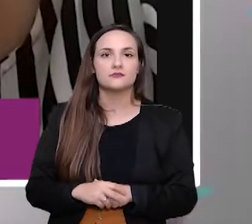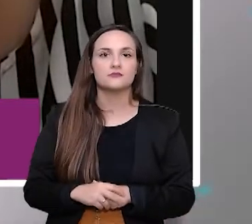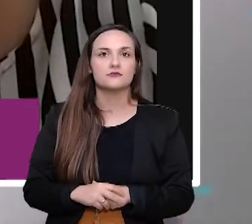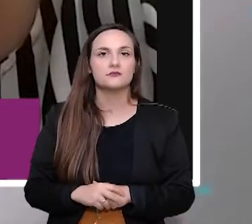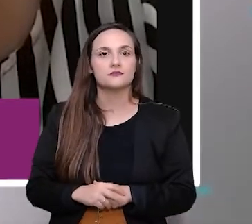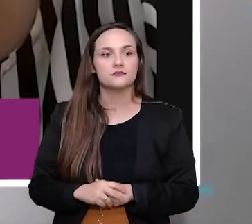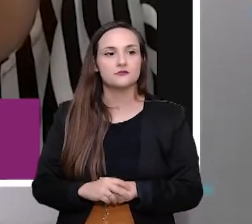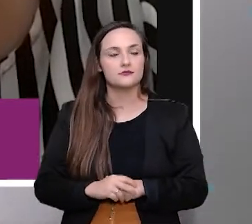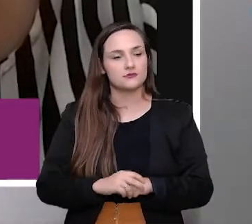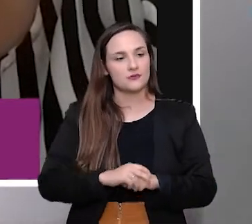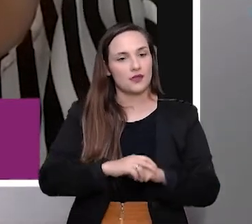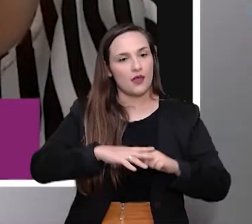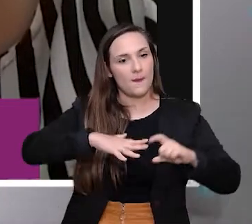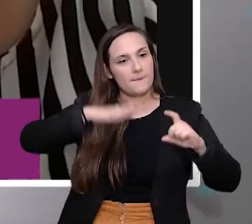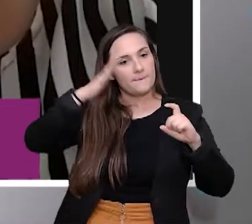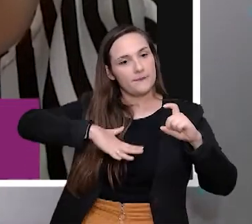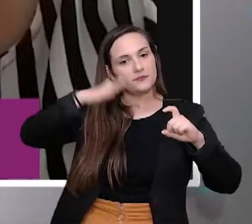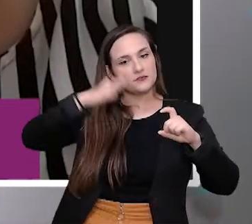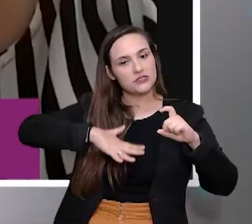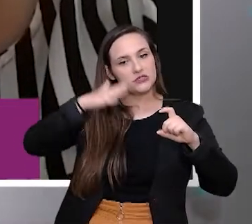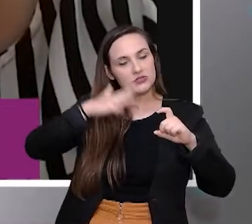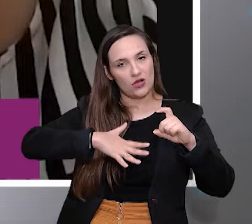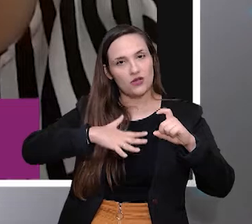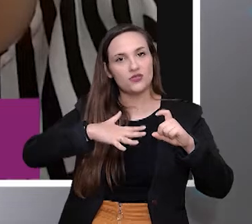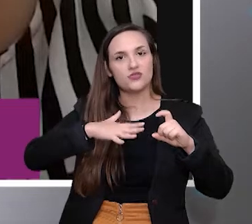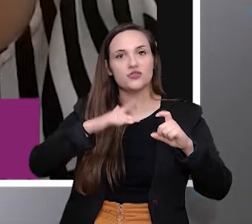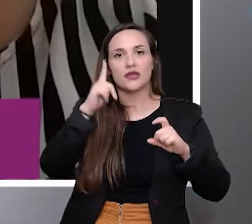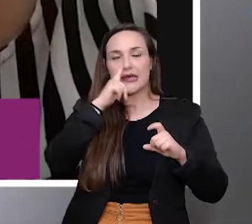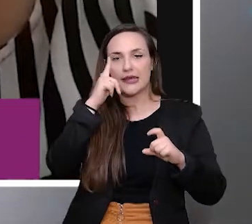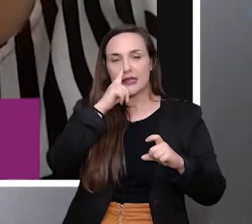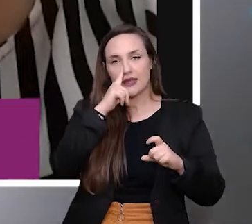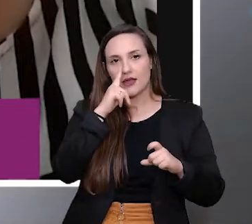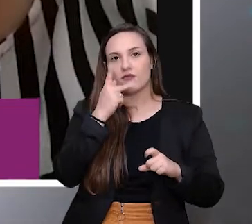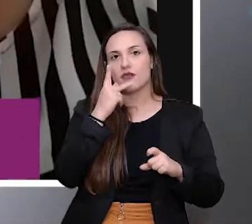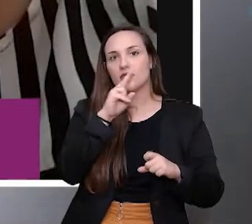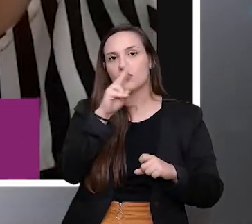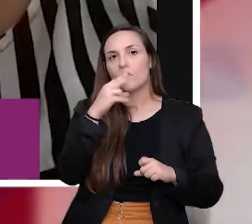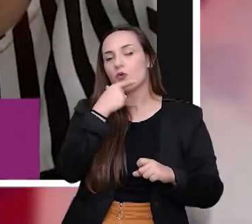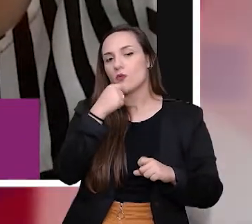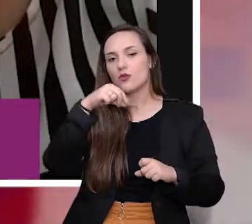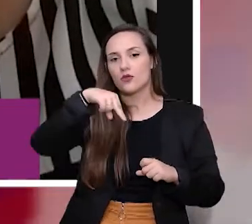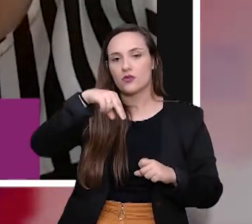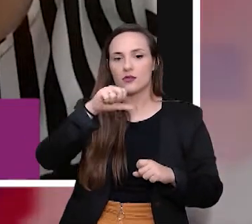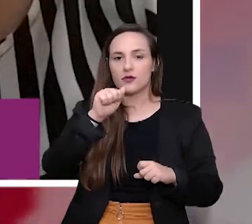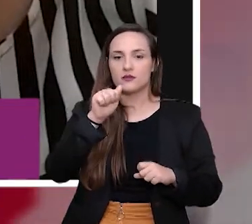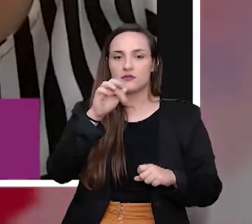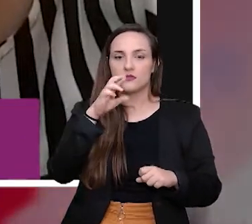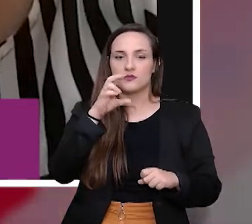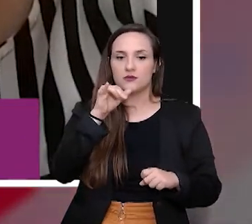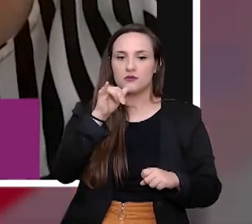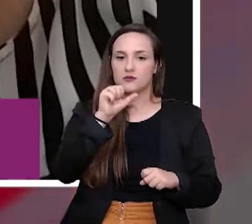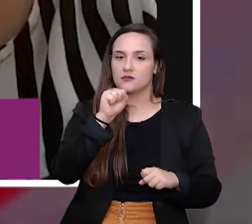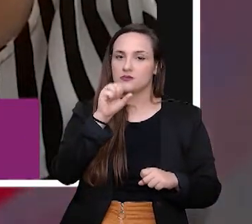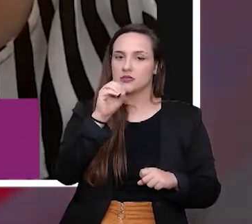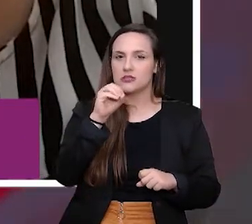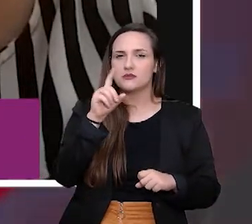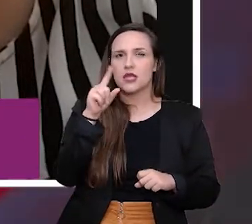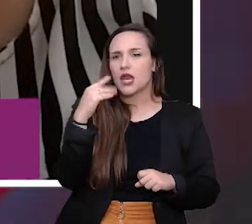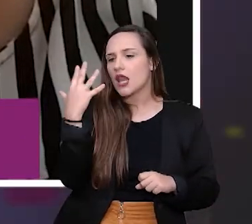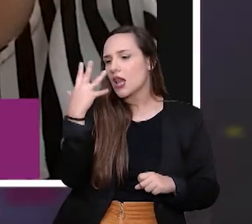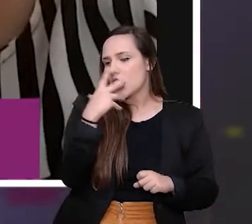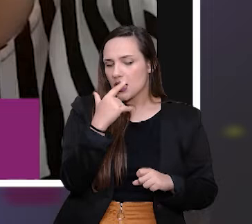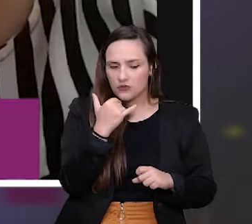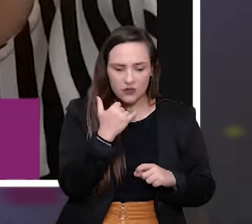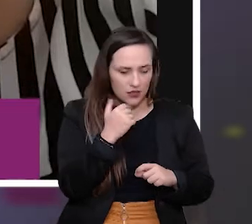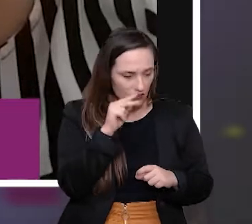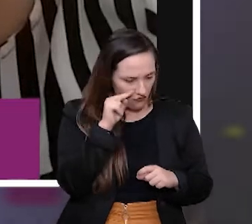mitologia grega, que trouxe a história de Narciso, né? Que era um ser muito belo, e ele ficava hipnotizado